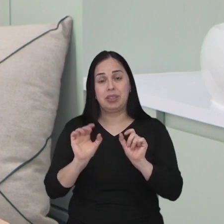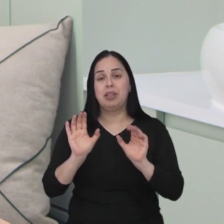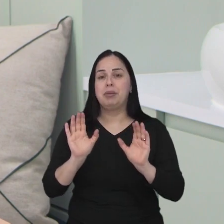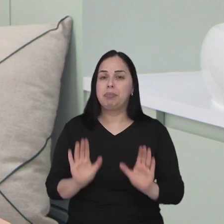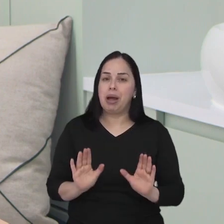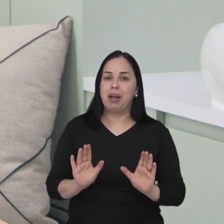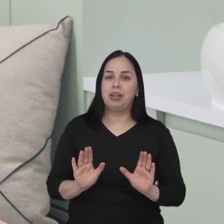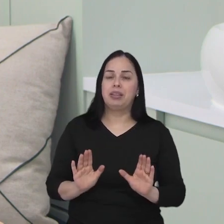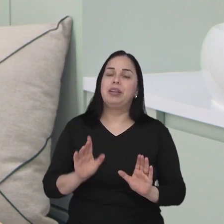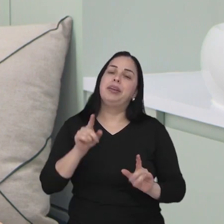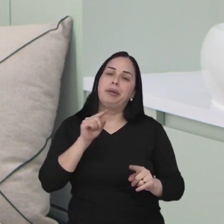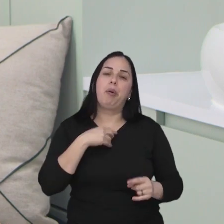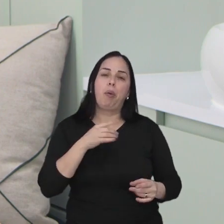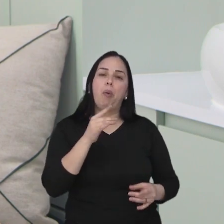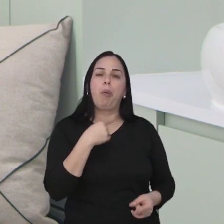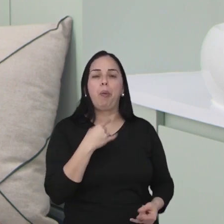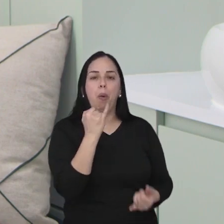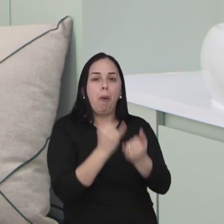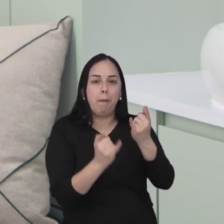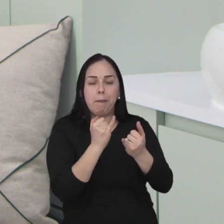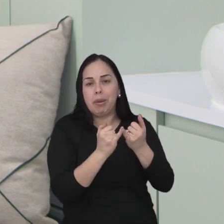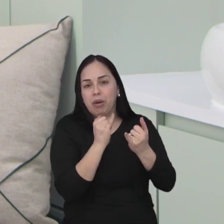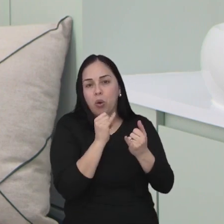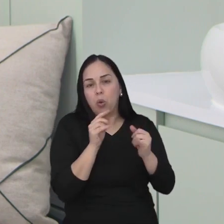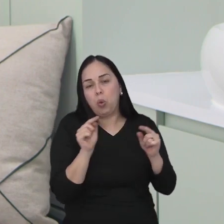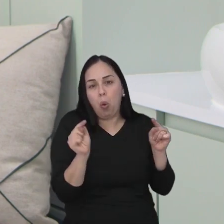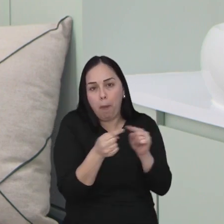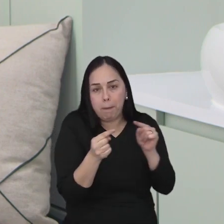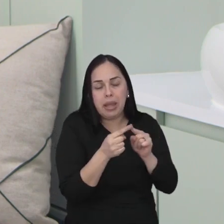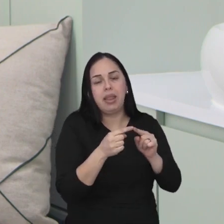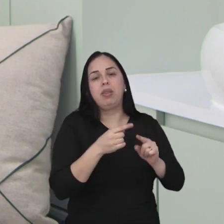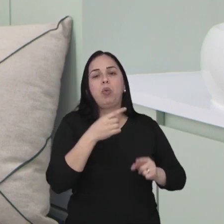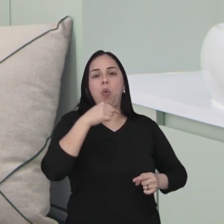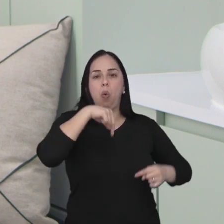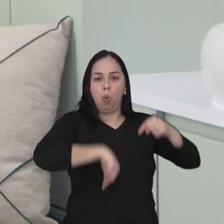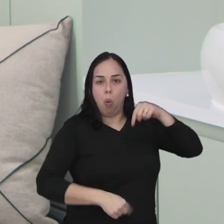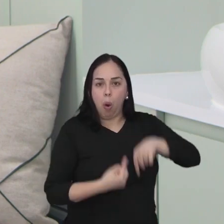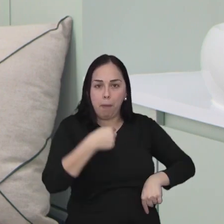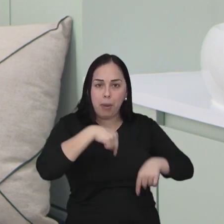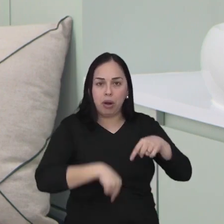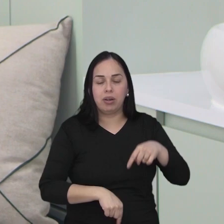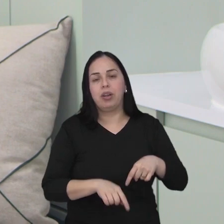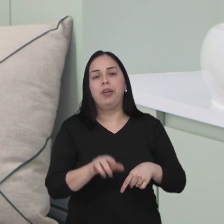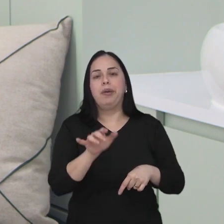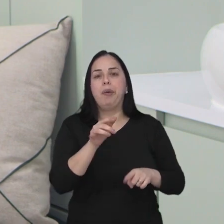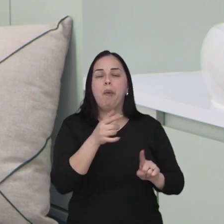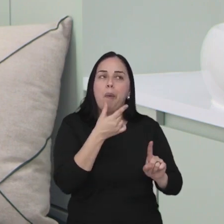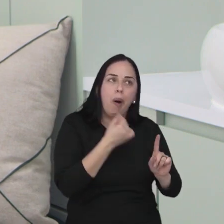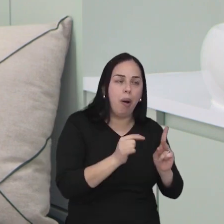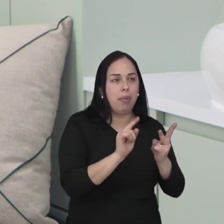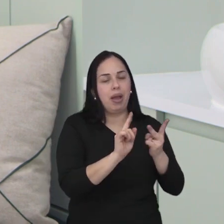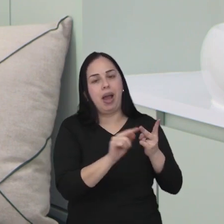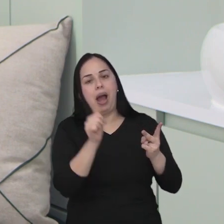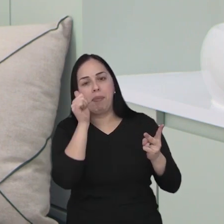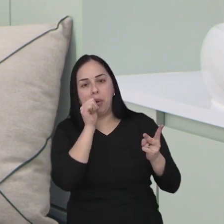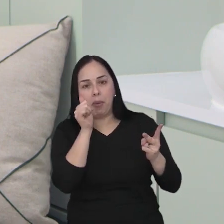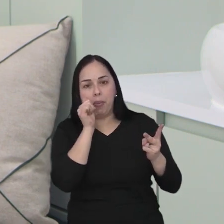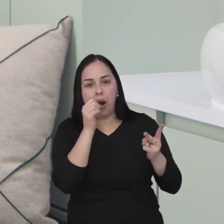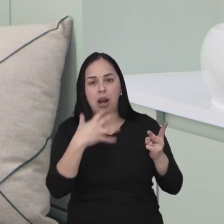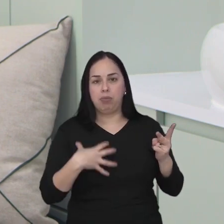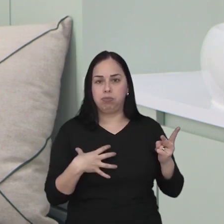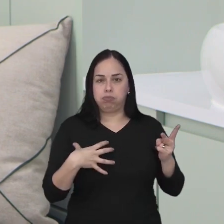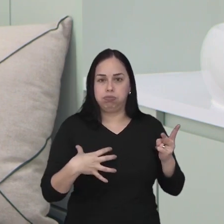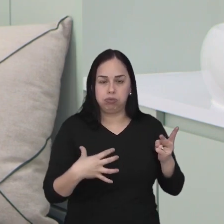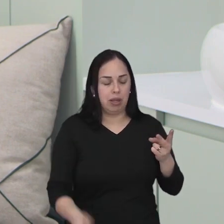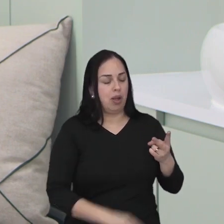liga em receptores de estrogênio que a gente tem no nosso corpo todo, por exemplo, na tireoide, ou no homem tem na próstata, ou na mulher